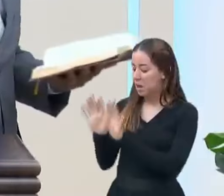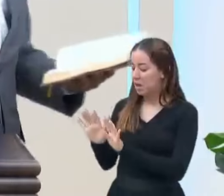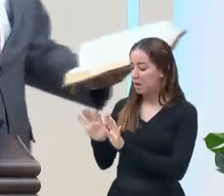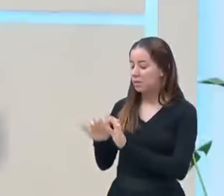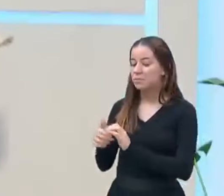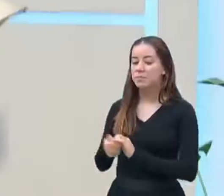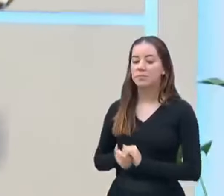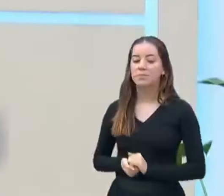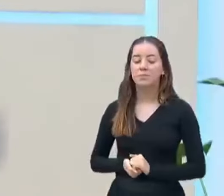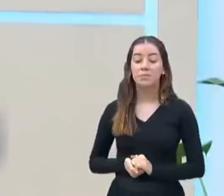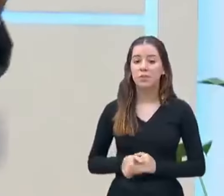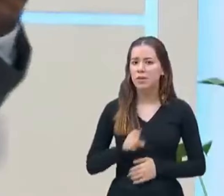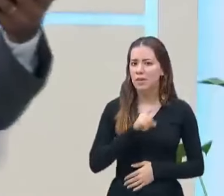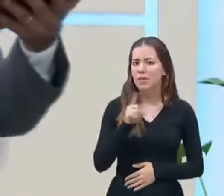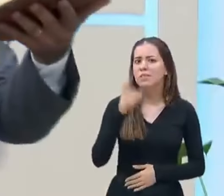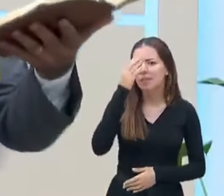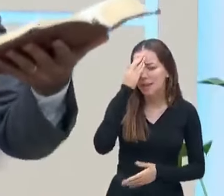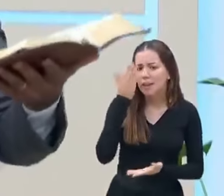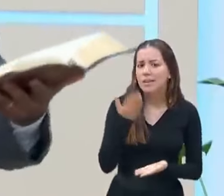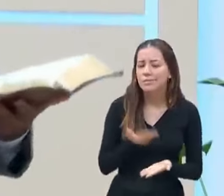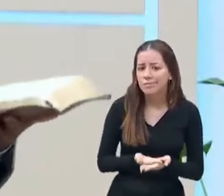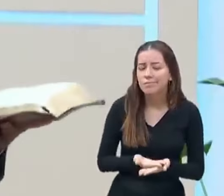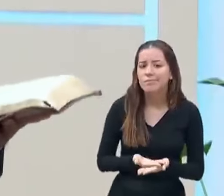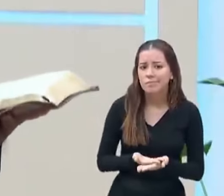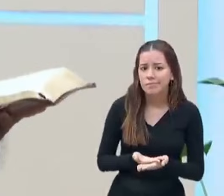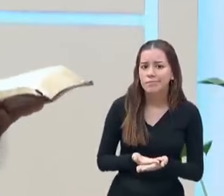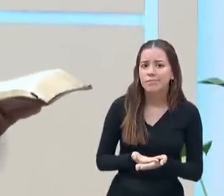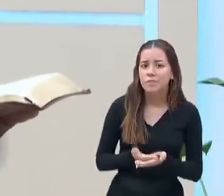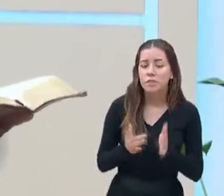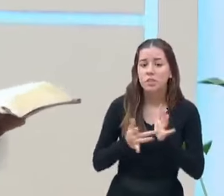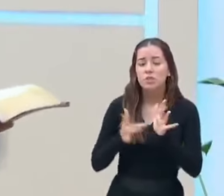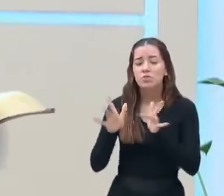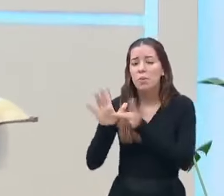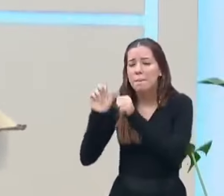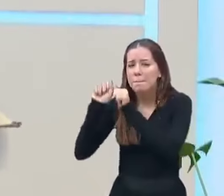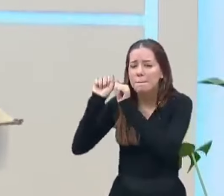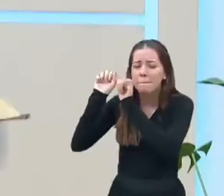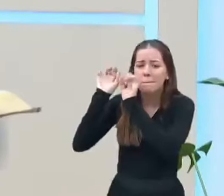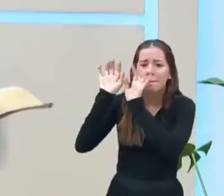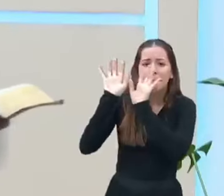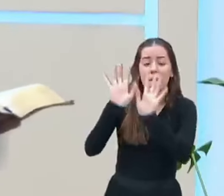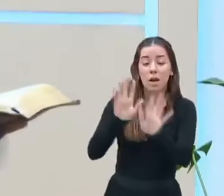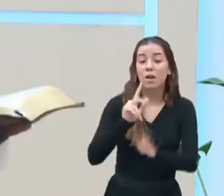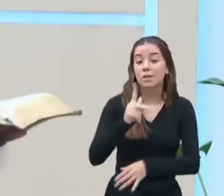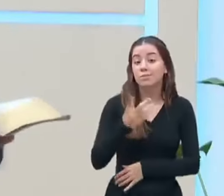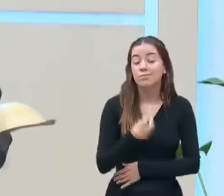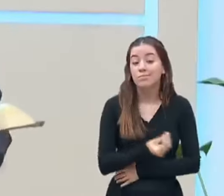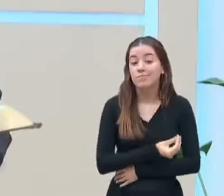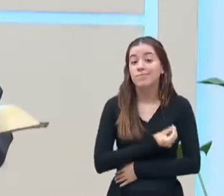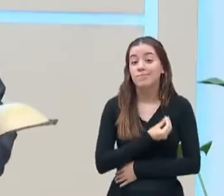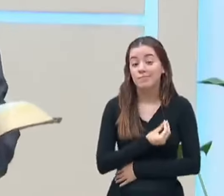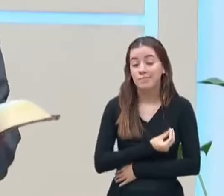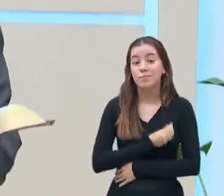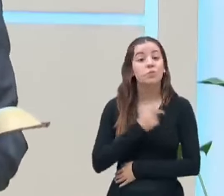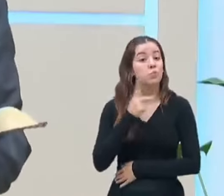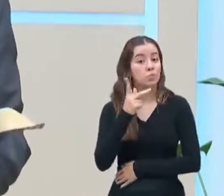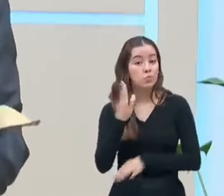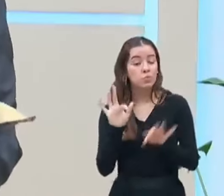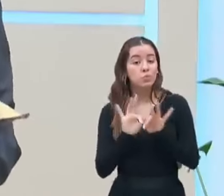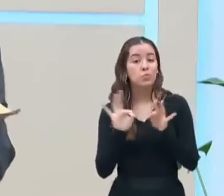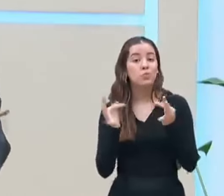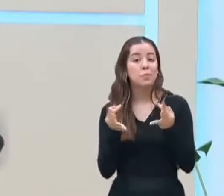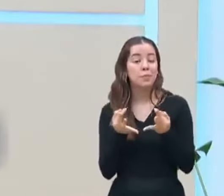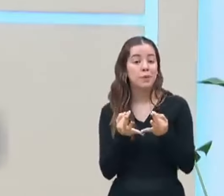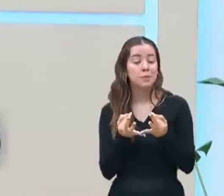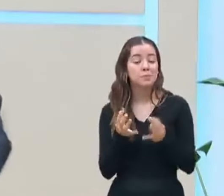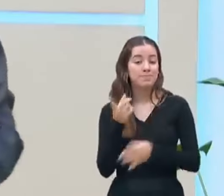que a mão grande de Jeová está sobre a sua vida? está sobre a sua família. Deixa eu